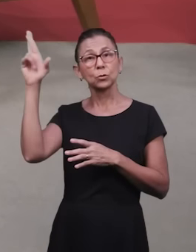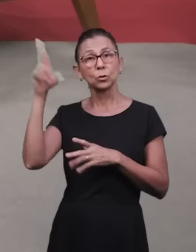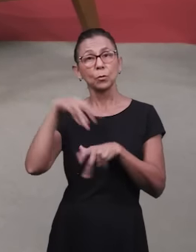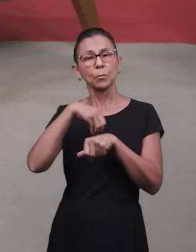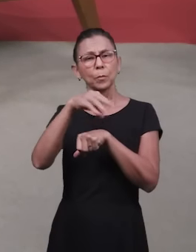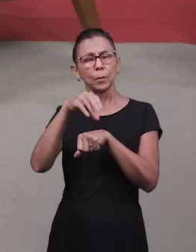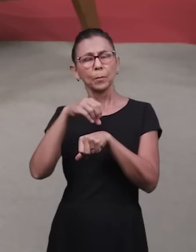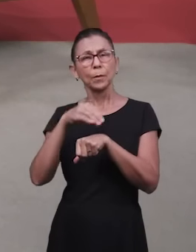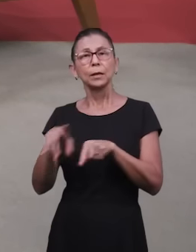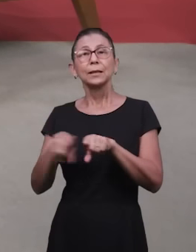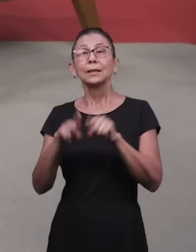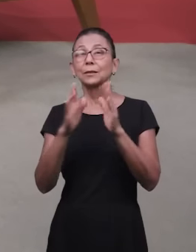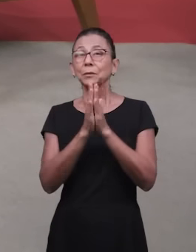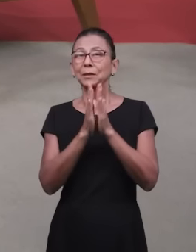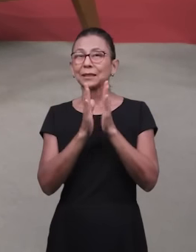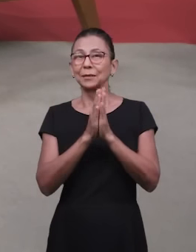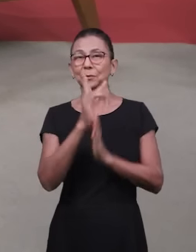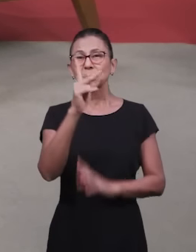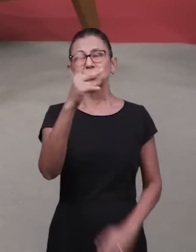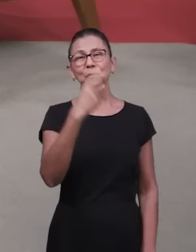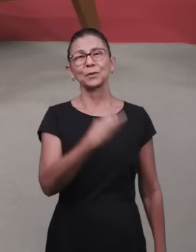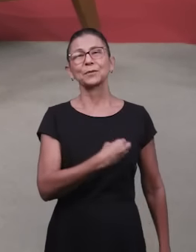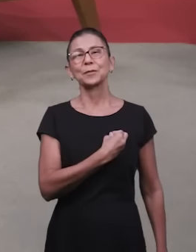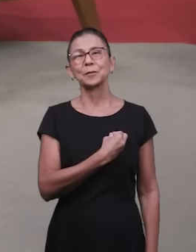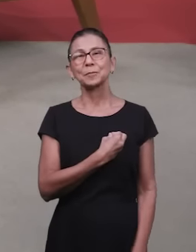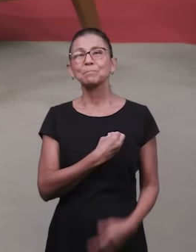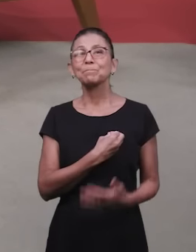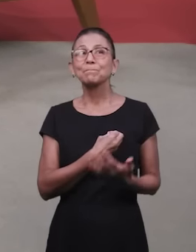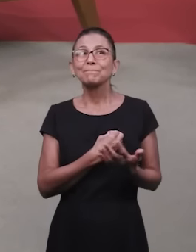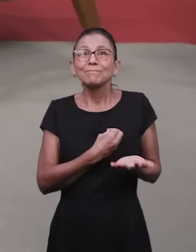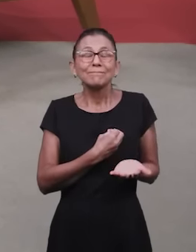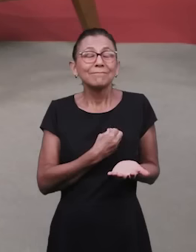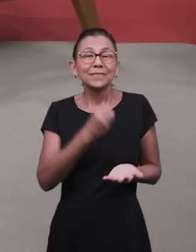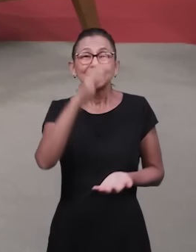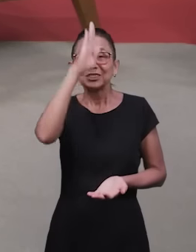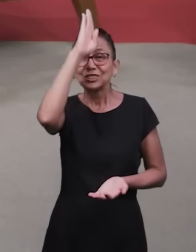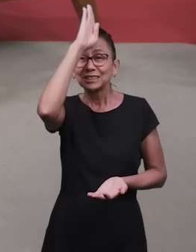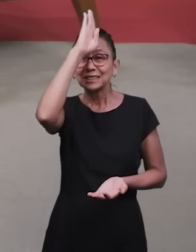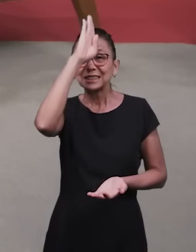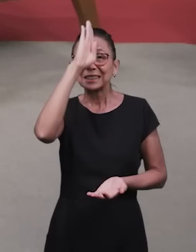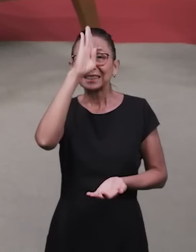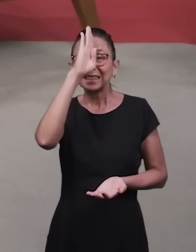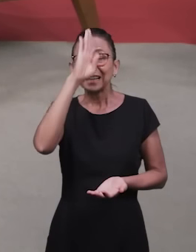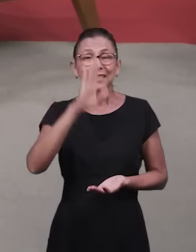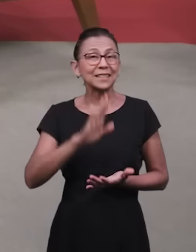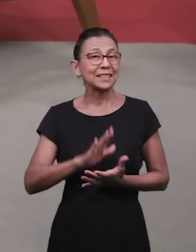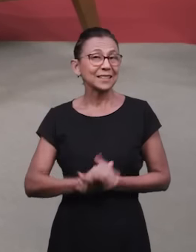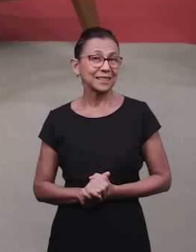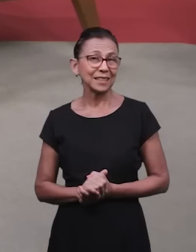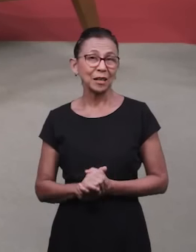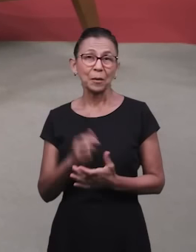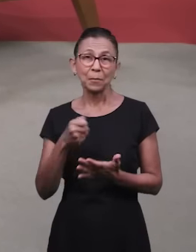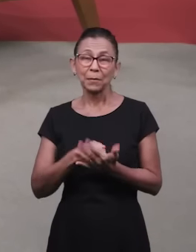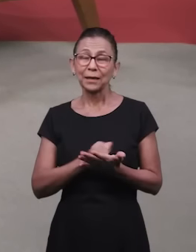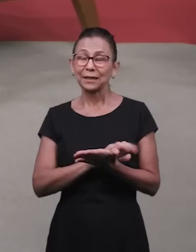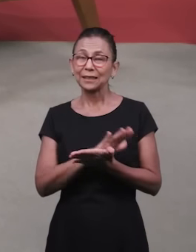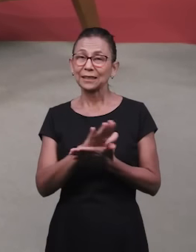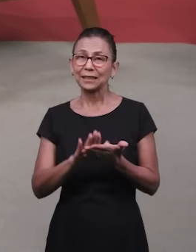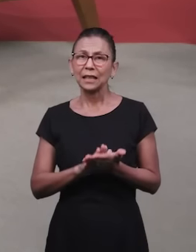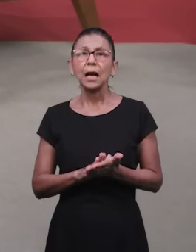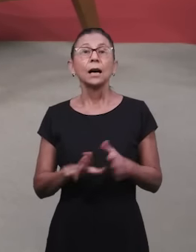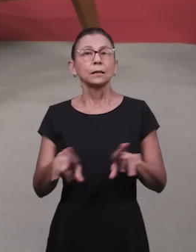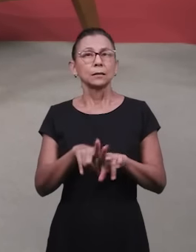e vai orar por você. Olha que coisa maravilhosa. E tudo isso totalmente gratuito. E você, se quiser ainda,